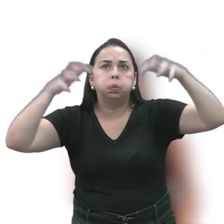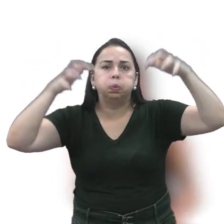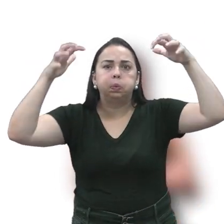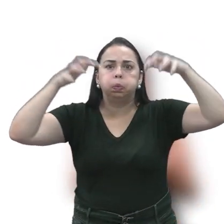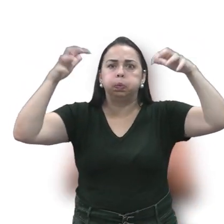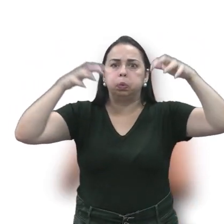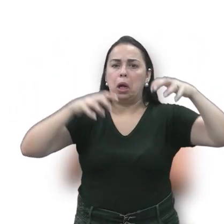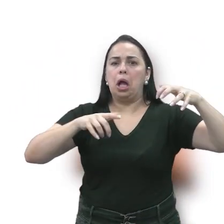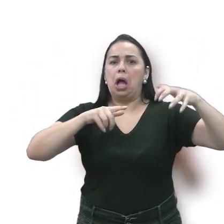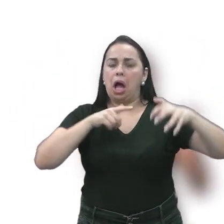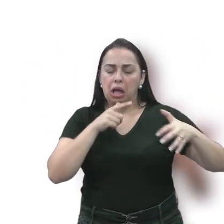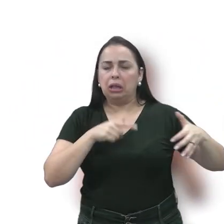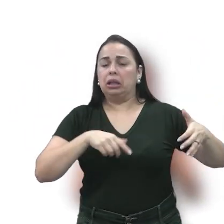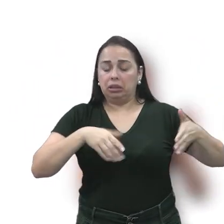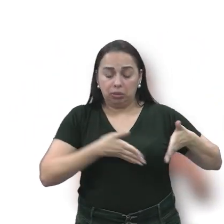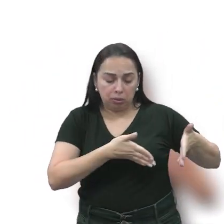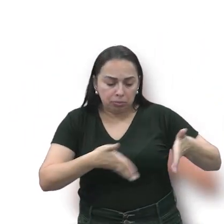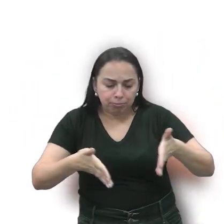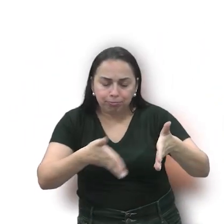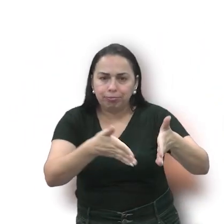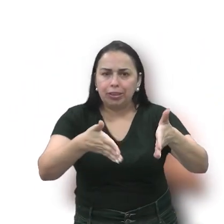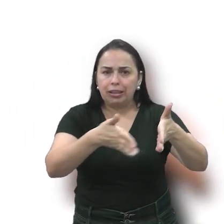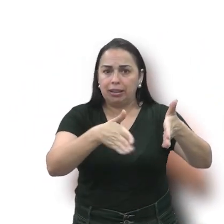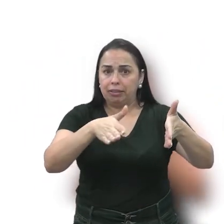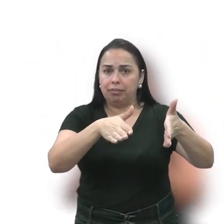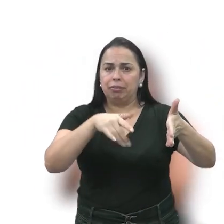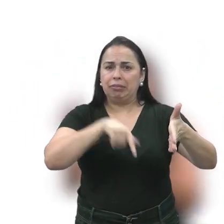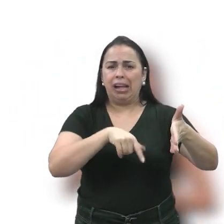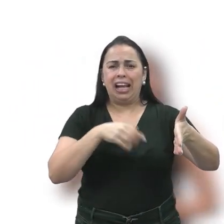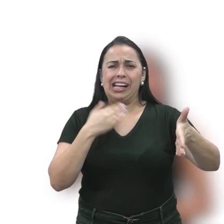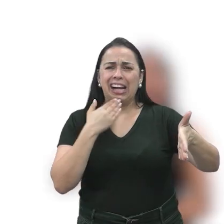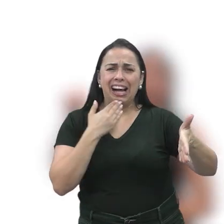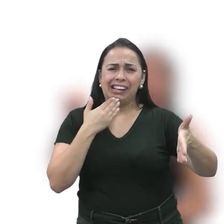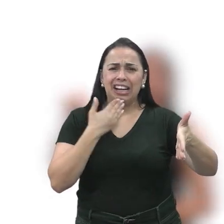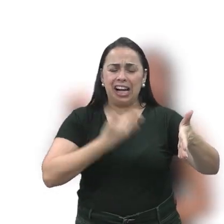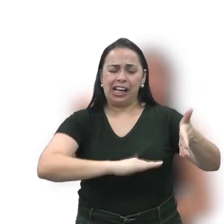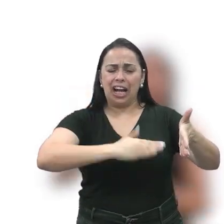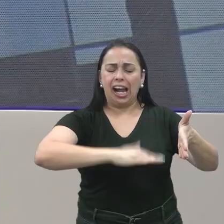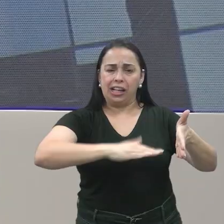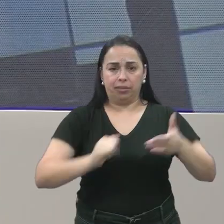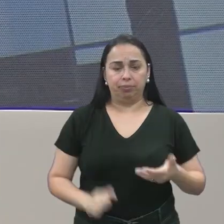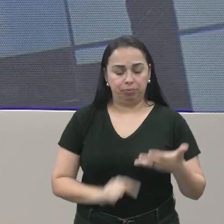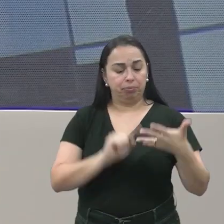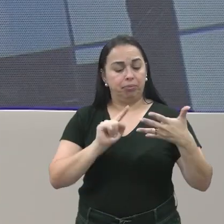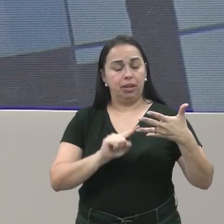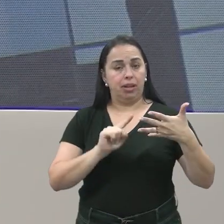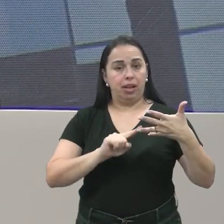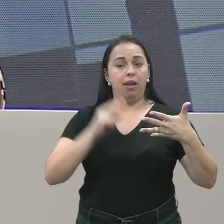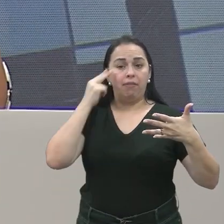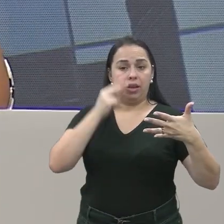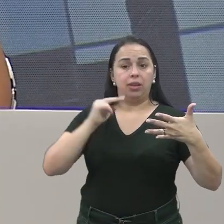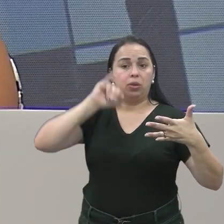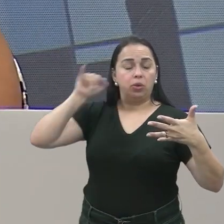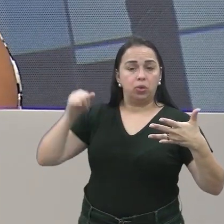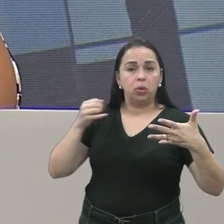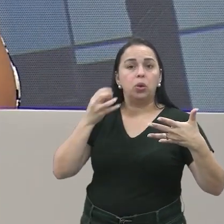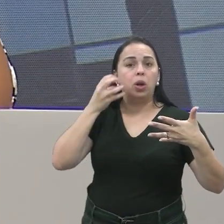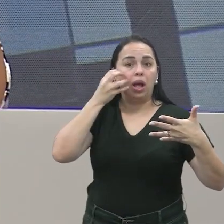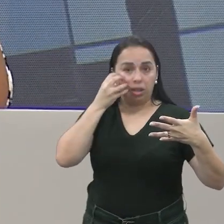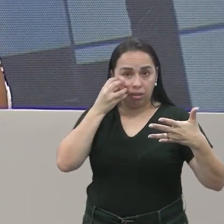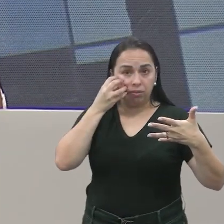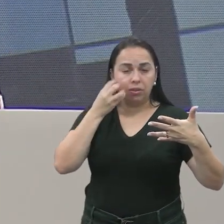Como apontou o parlamentar, algumas estradas da Zona Norte estão em condições precárias. Já a vereadora Juliana Fraga